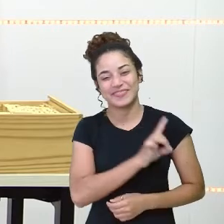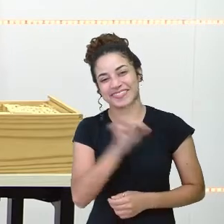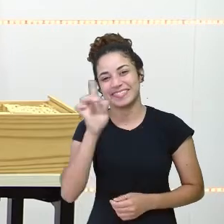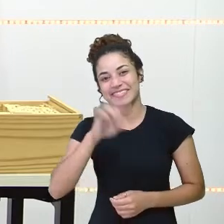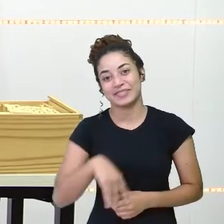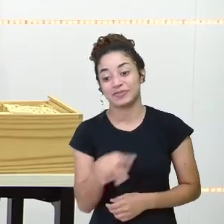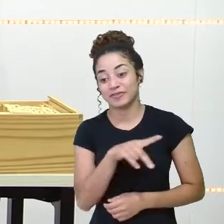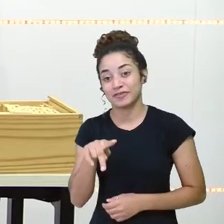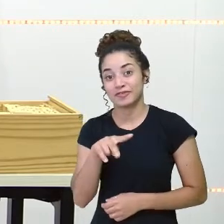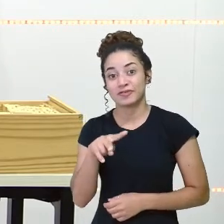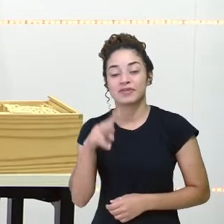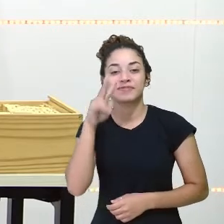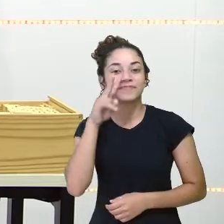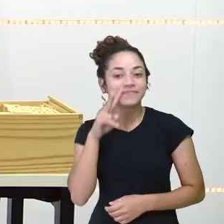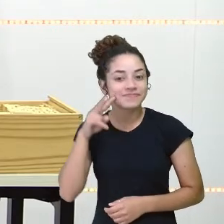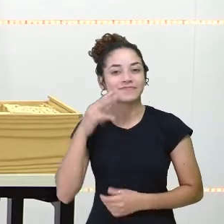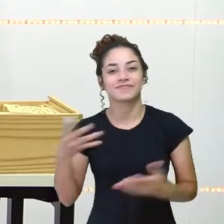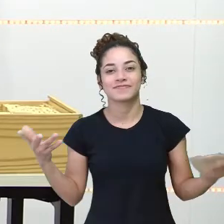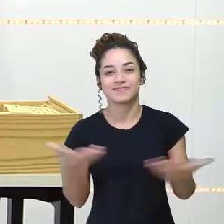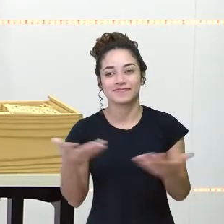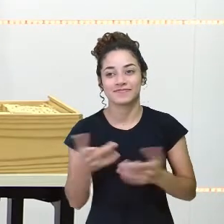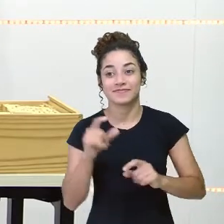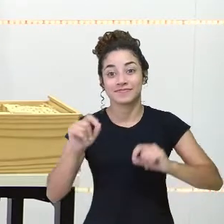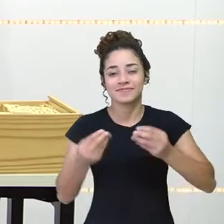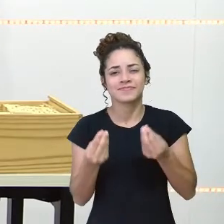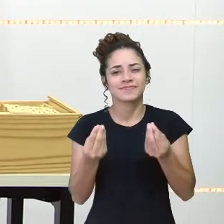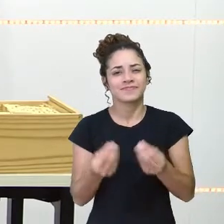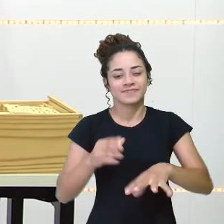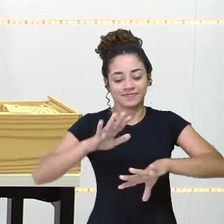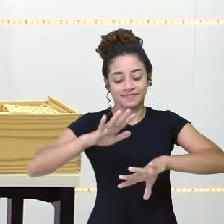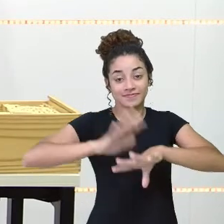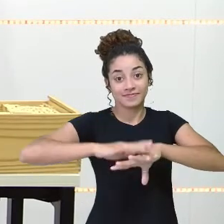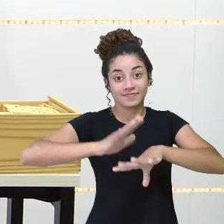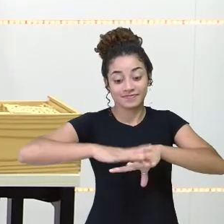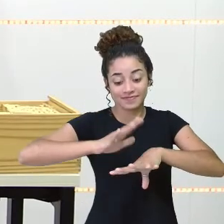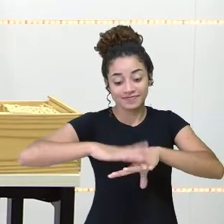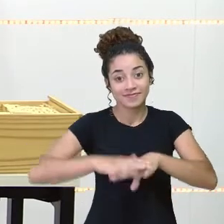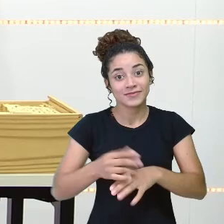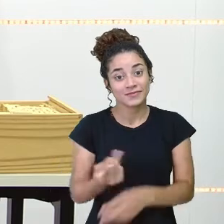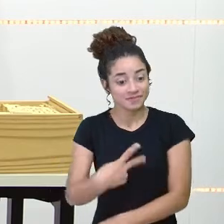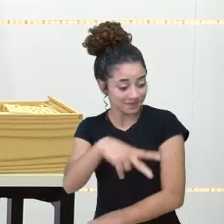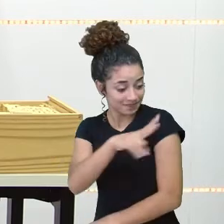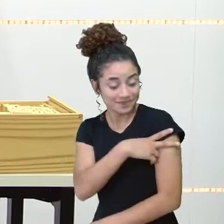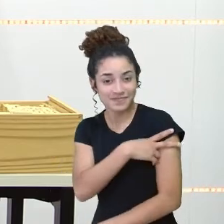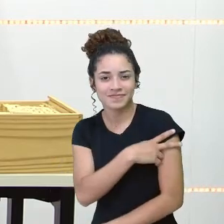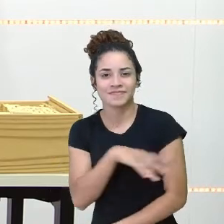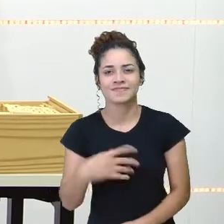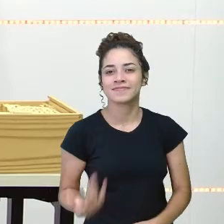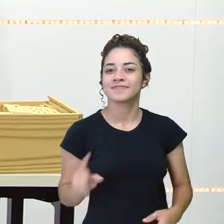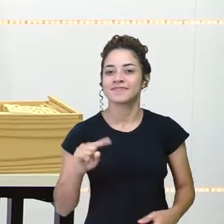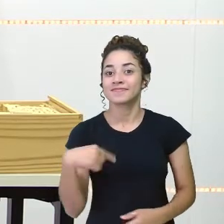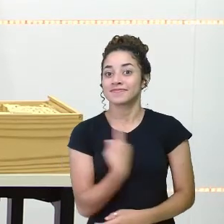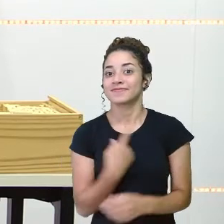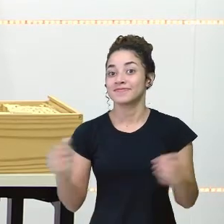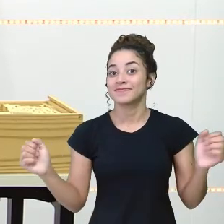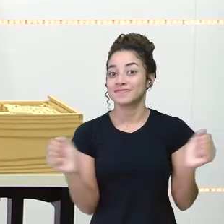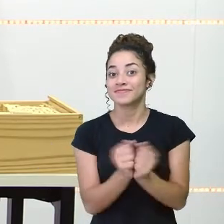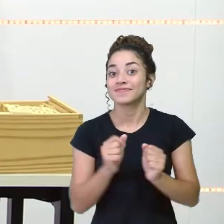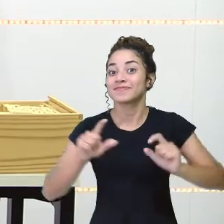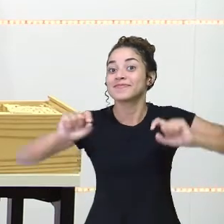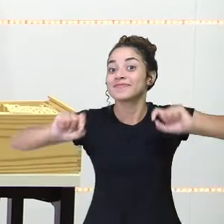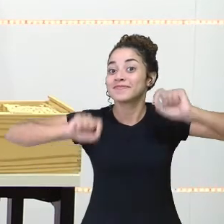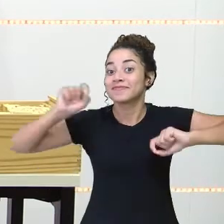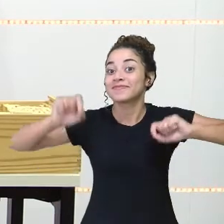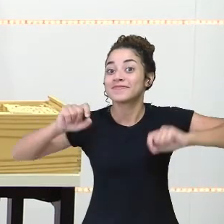E a professora Verônica Marques para a aula de matemática para o segundo ano. E conosco nós